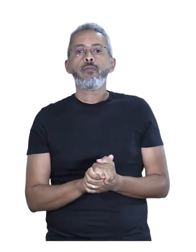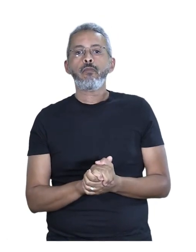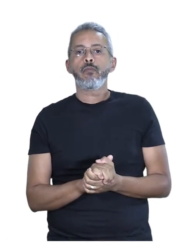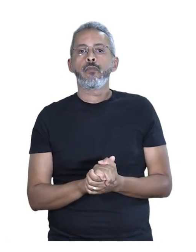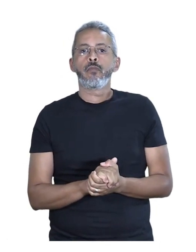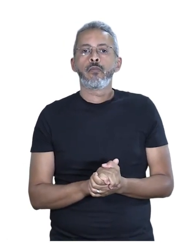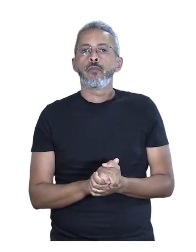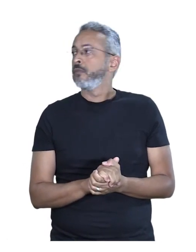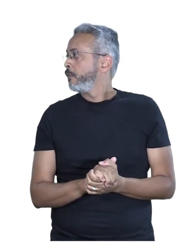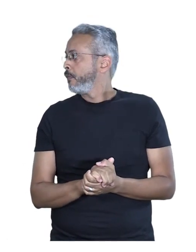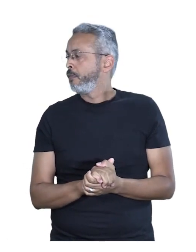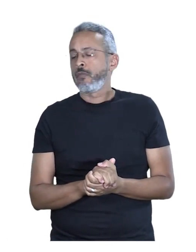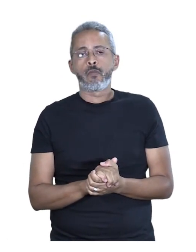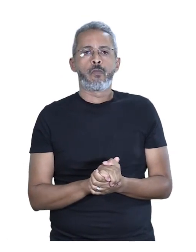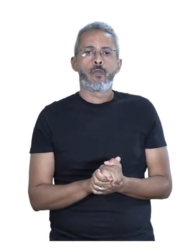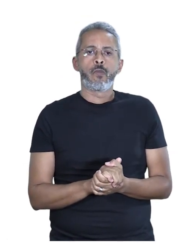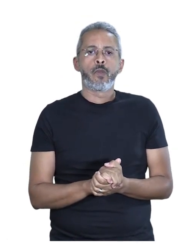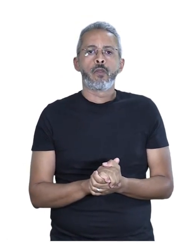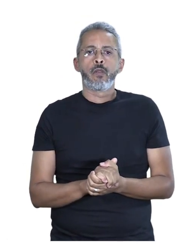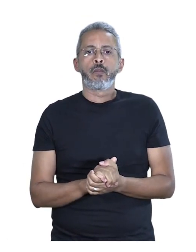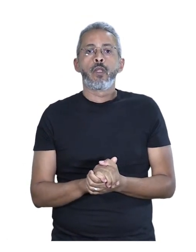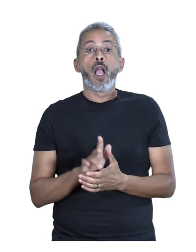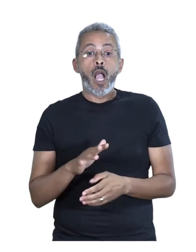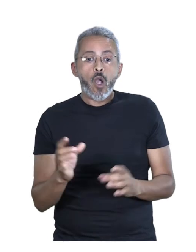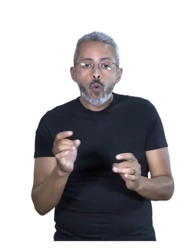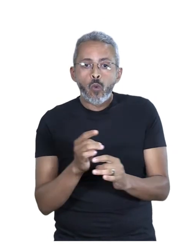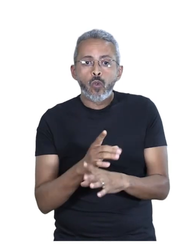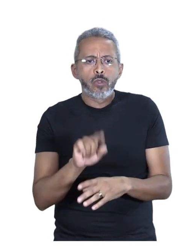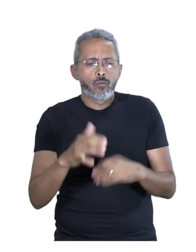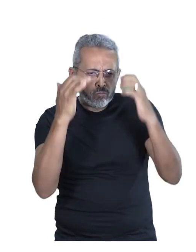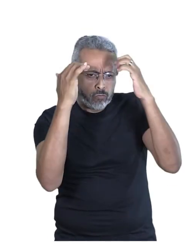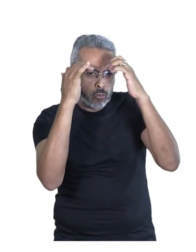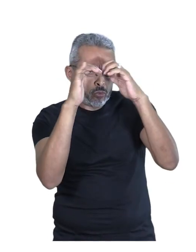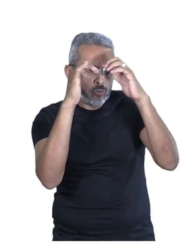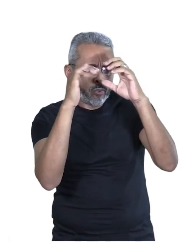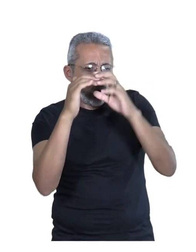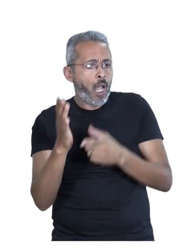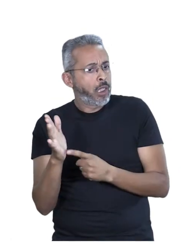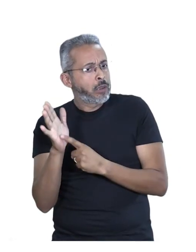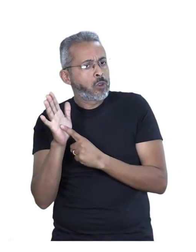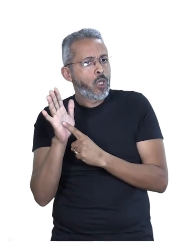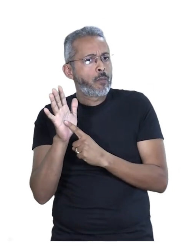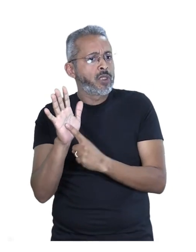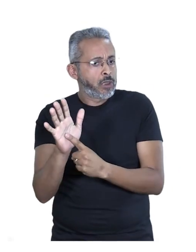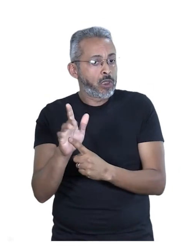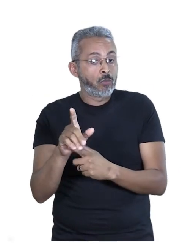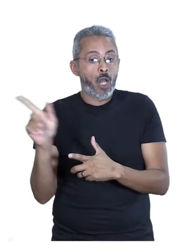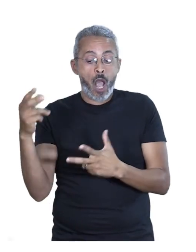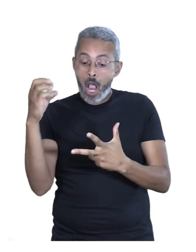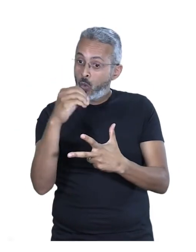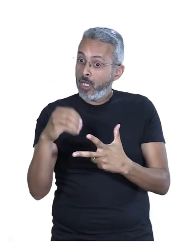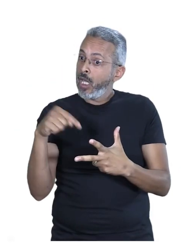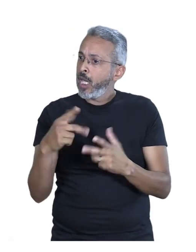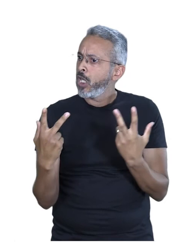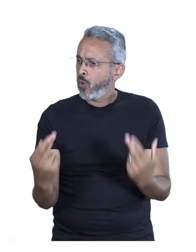a conclusão, temos a conclusão, onde ela conclui o raciocínio e apresenta, como falei no caso do